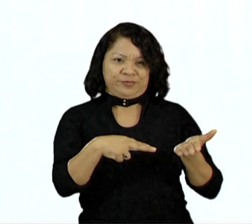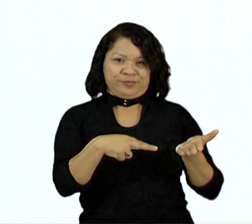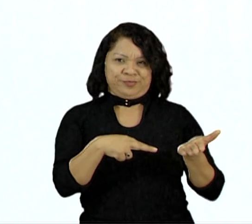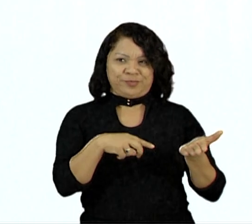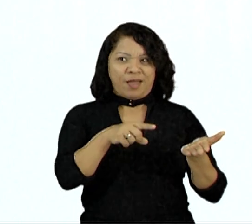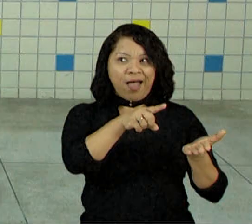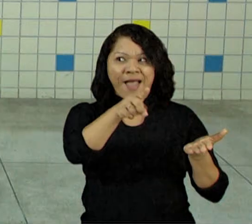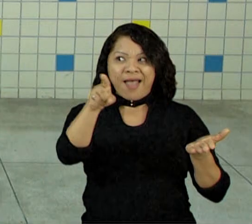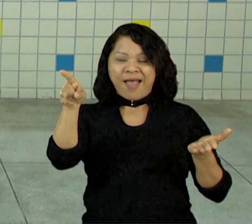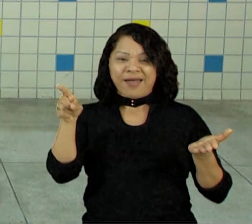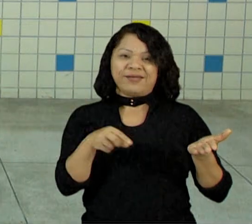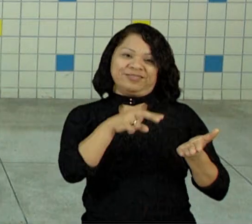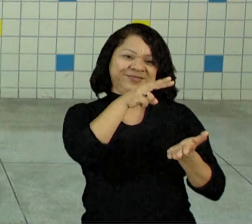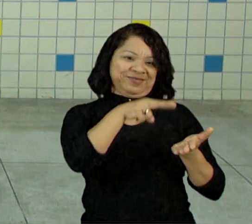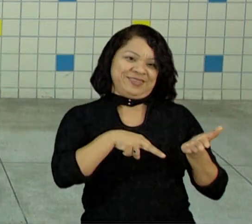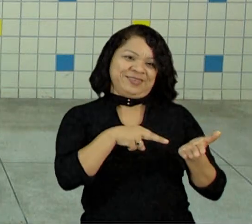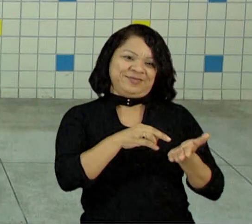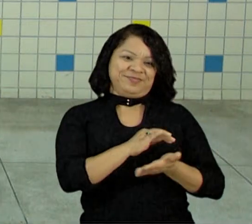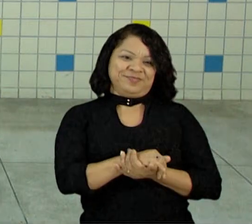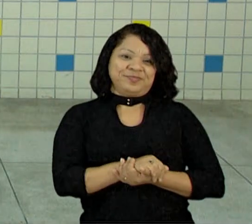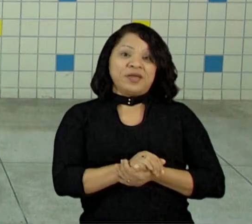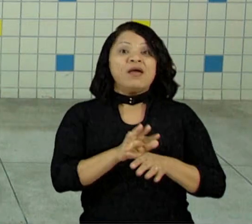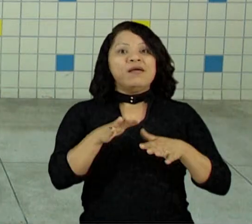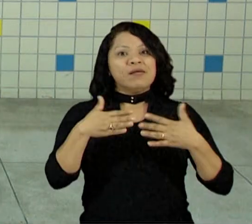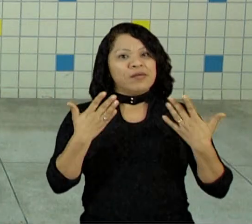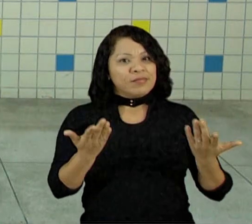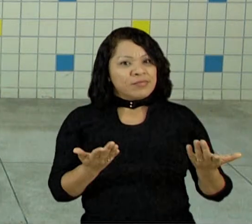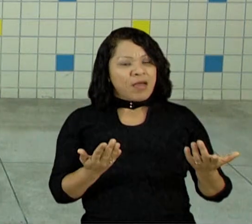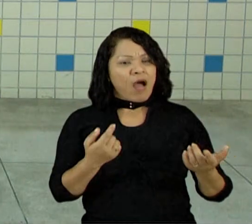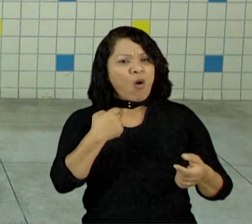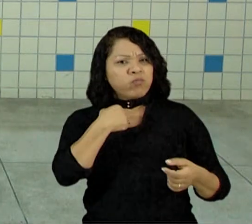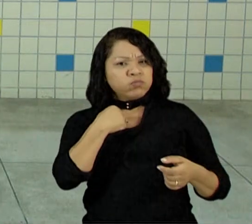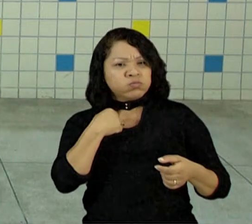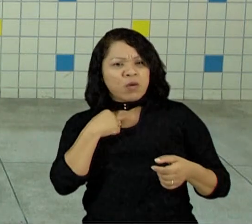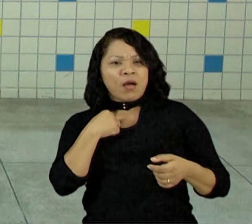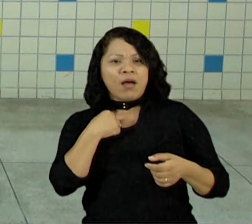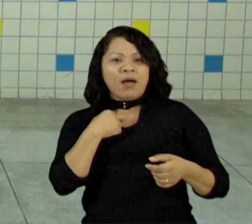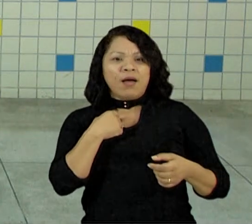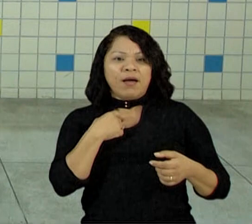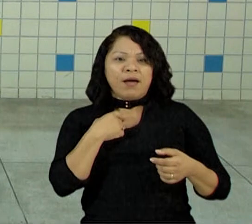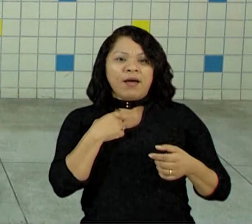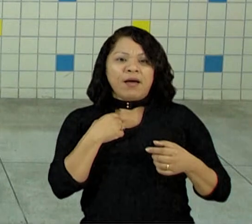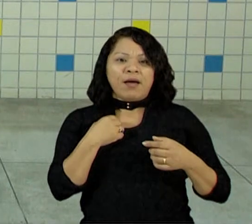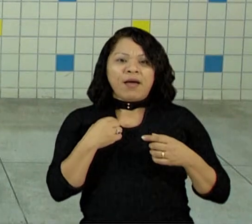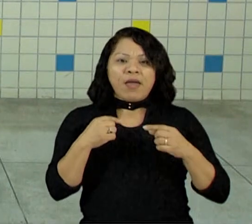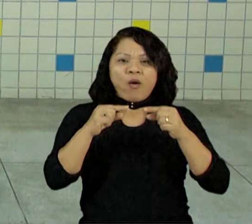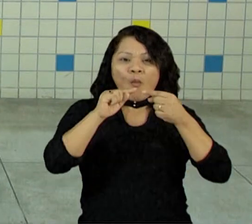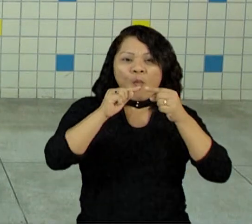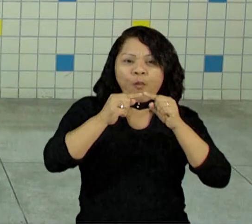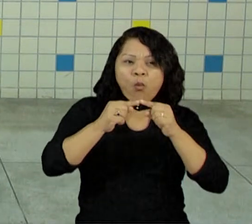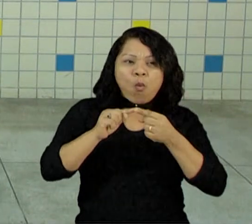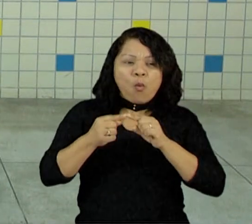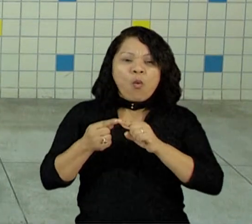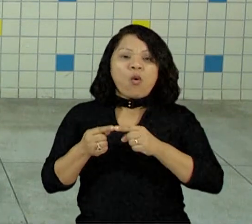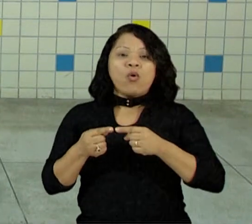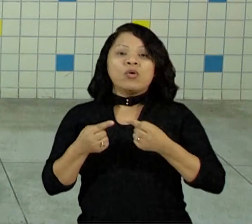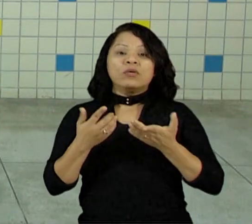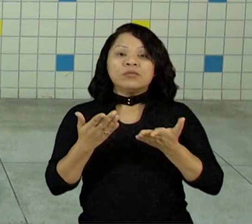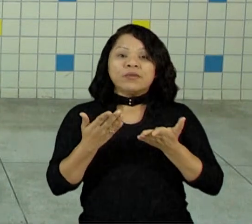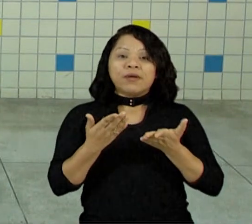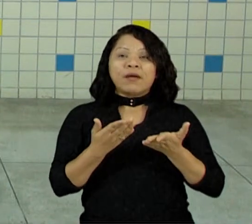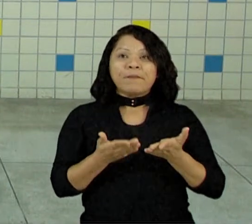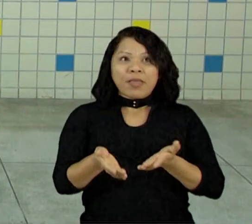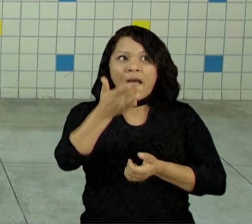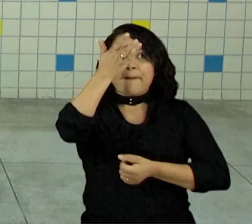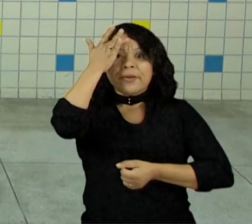eles leram. Então, eu concordei aí eu, que é a pessoa, com o verbo